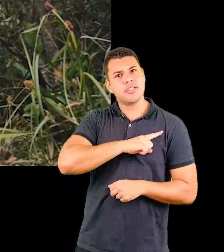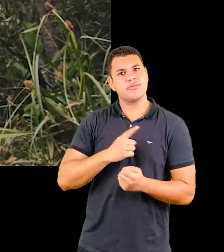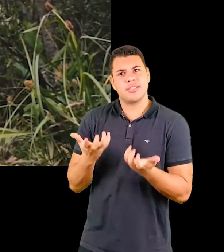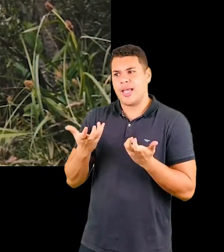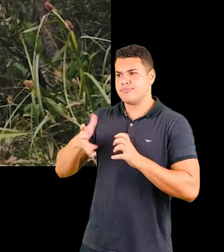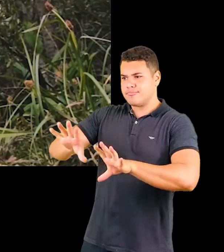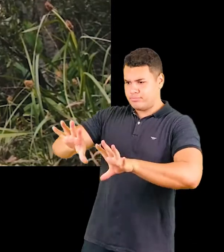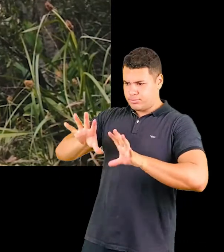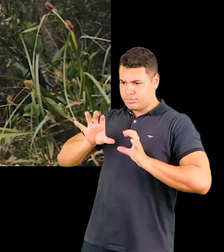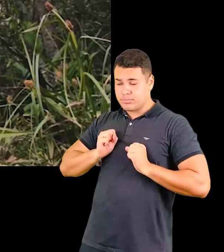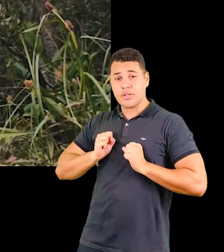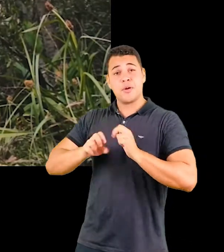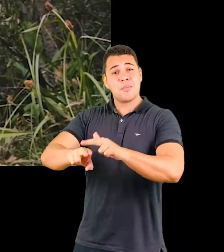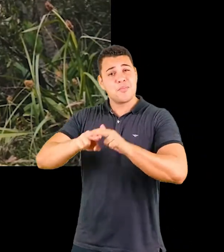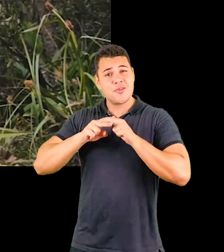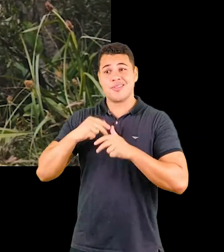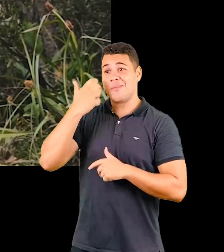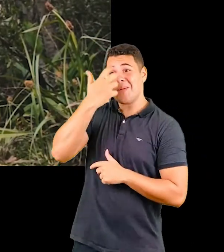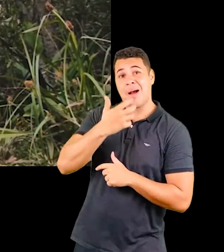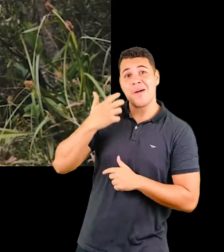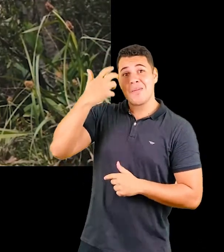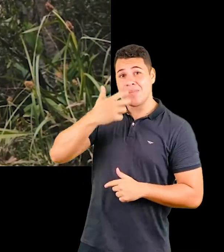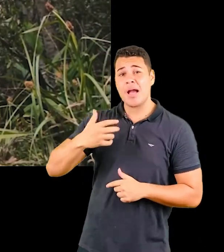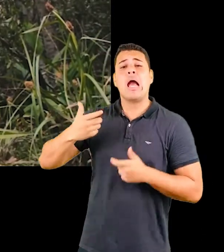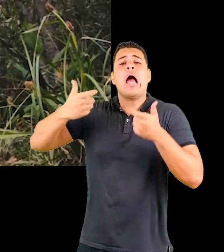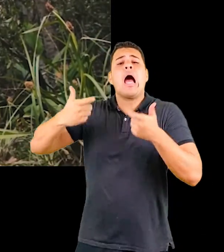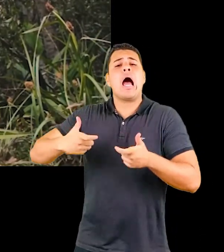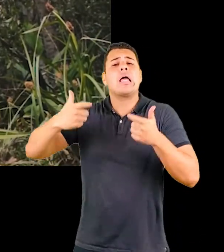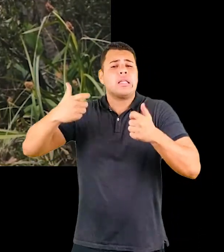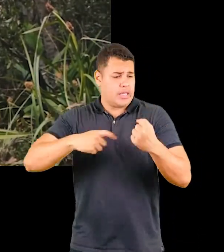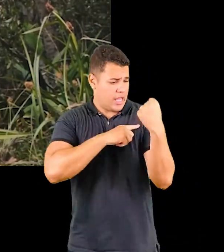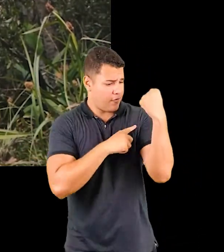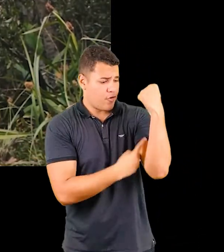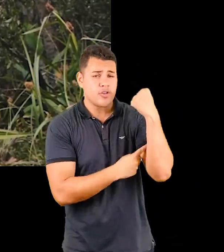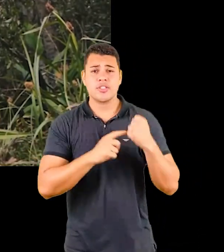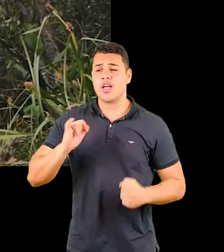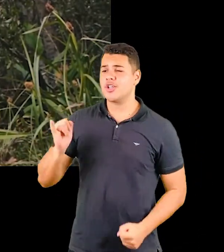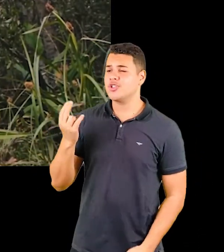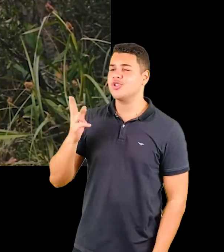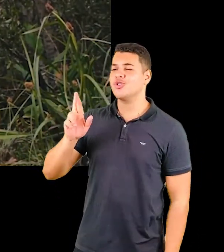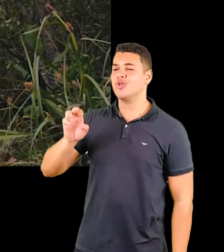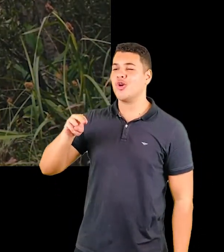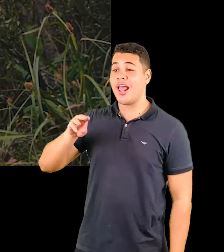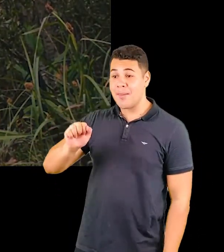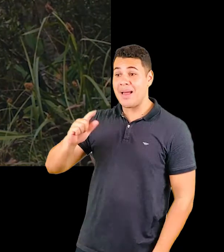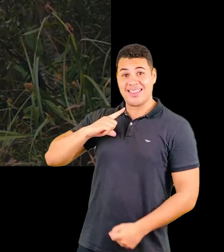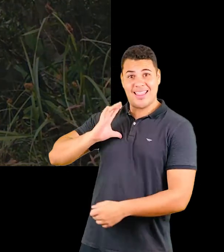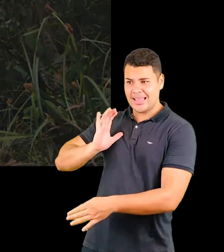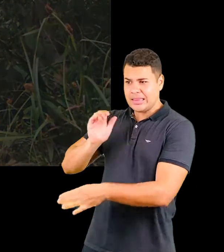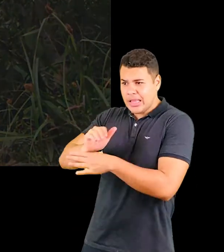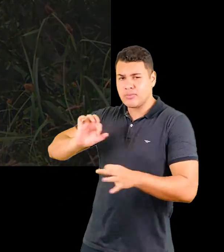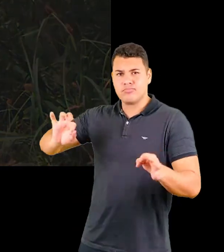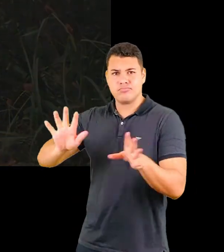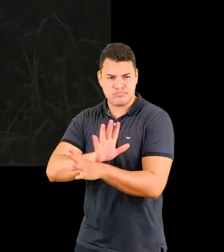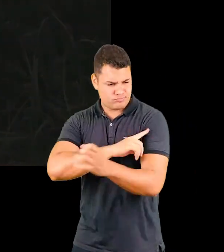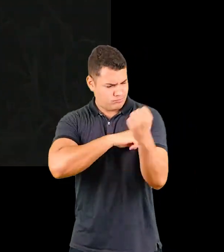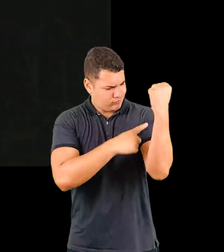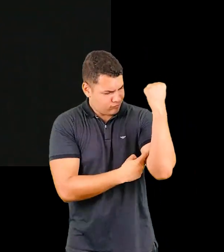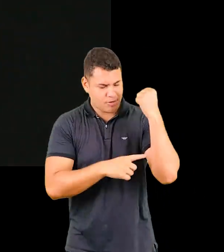O caboclo aproxima-se da oferenda, morde embora.